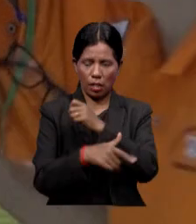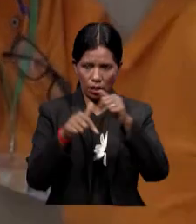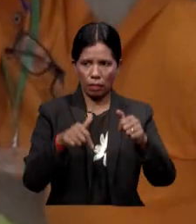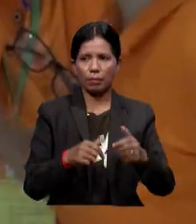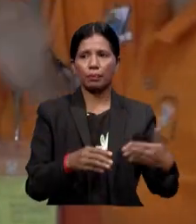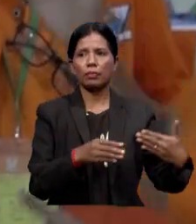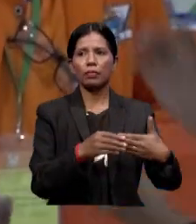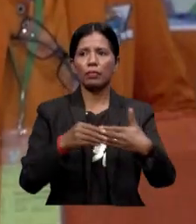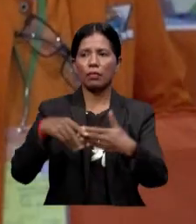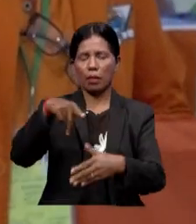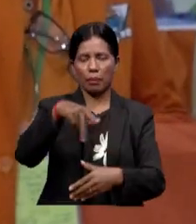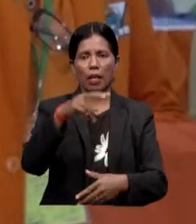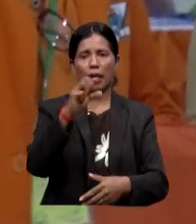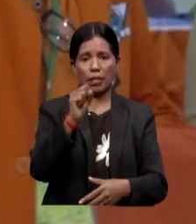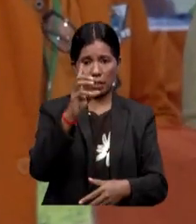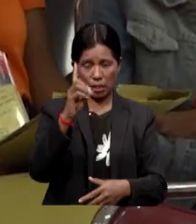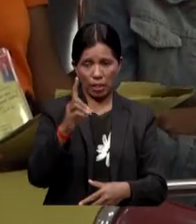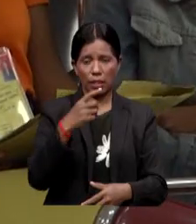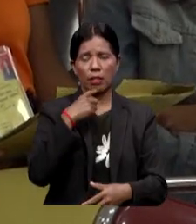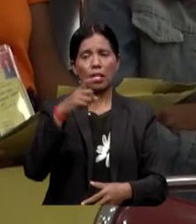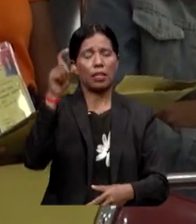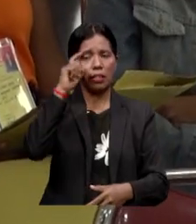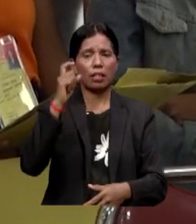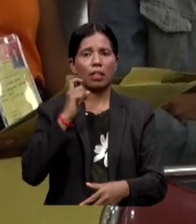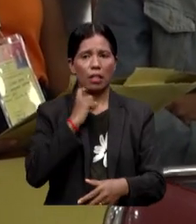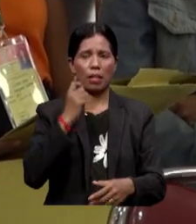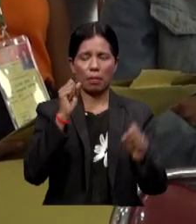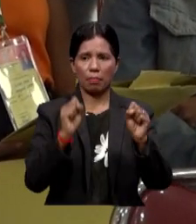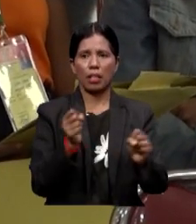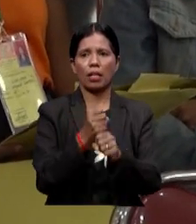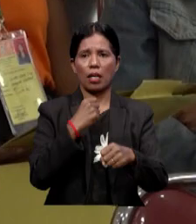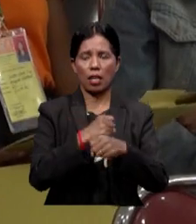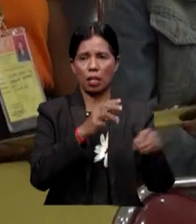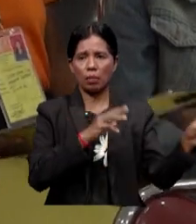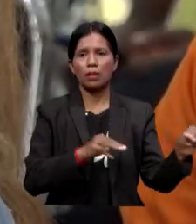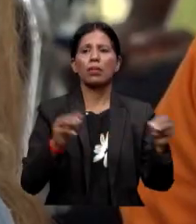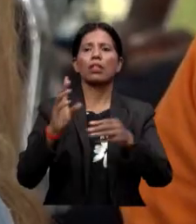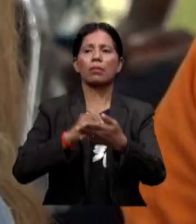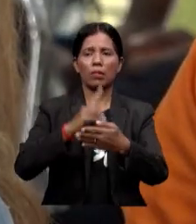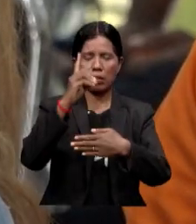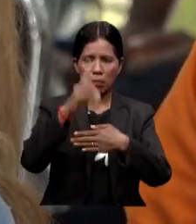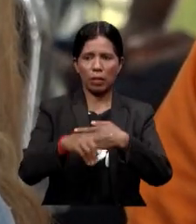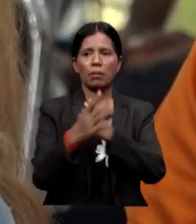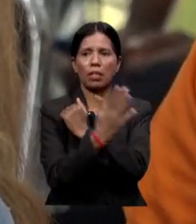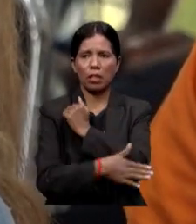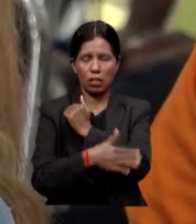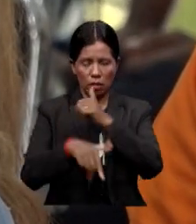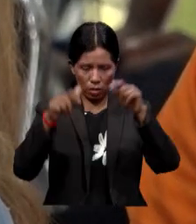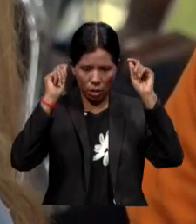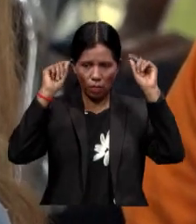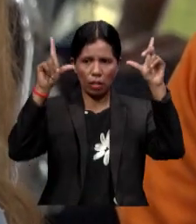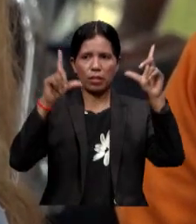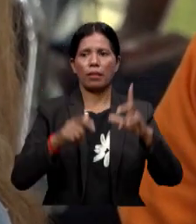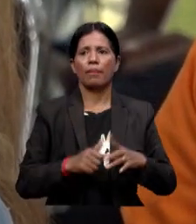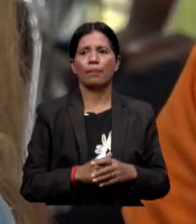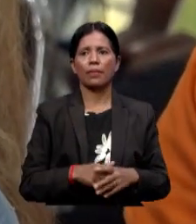Líder máximo PSD Nemos considera Xanana Guzmán deit mak bele hal mudança ba desenvolvimento e nação Timor-Leste.